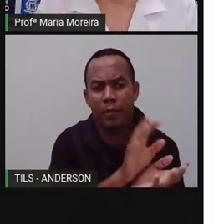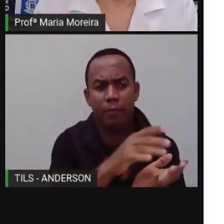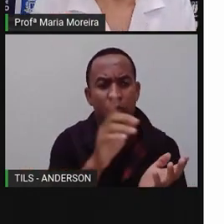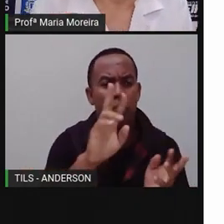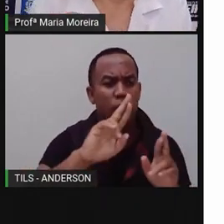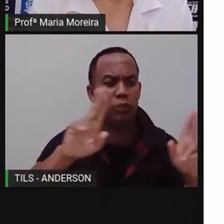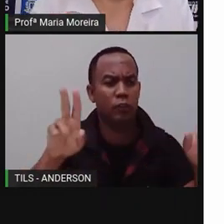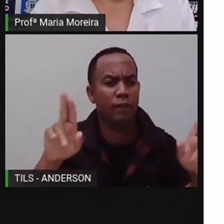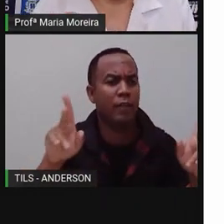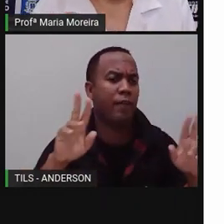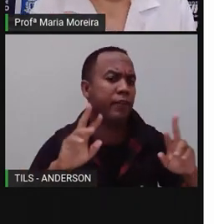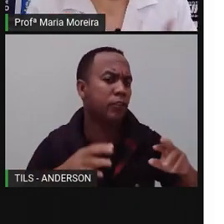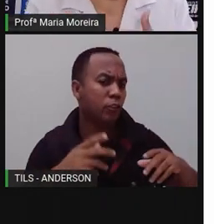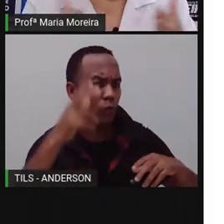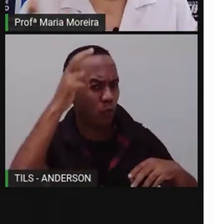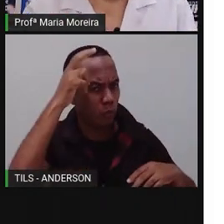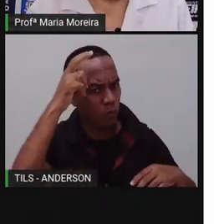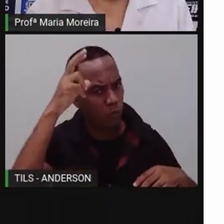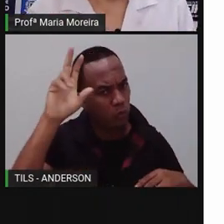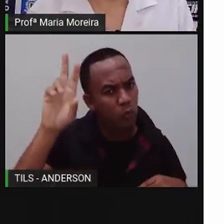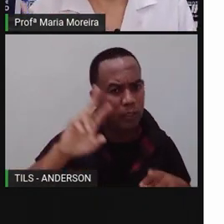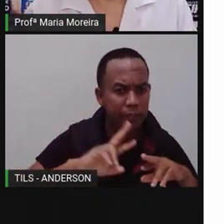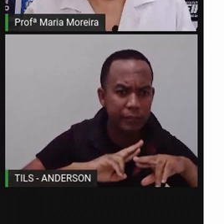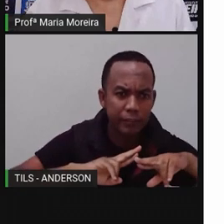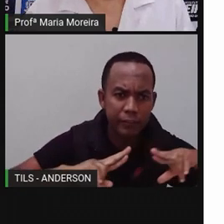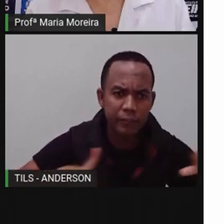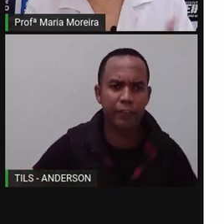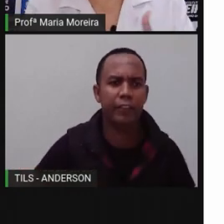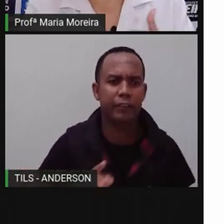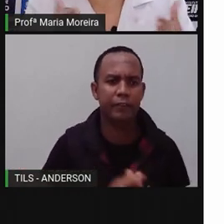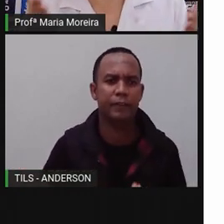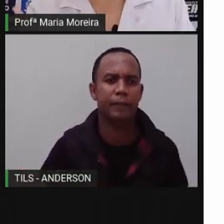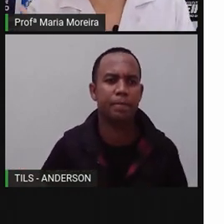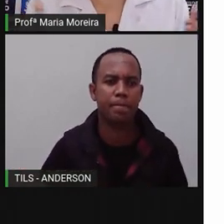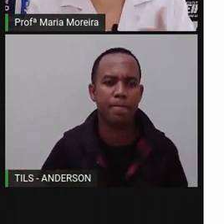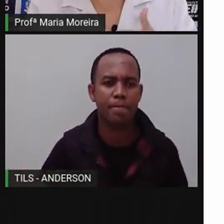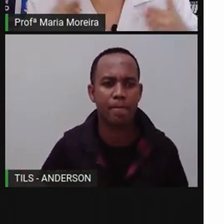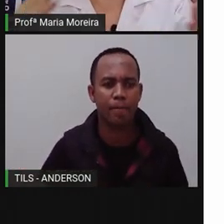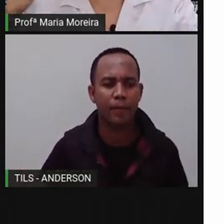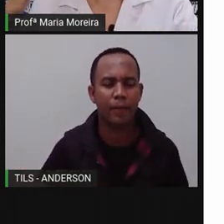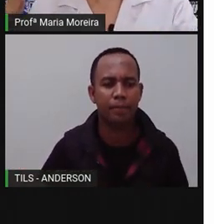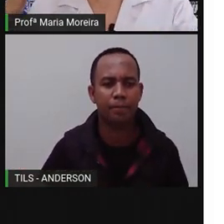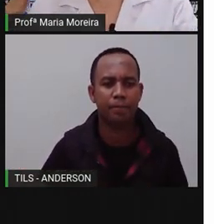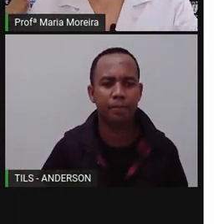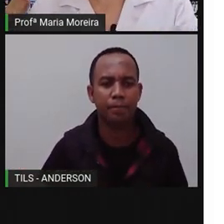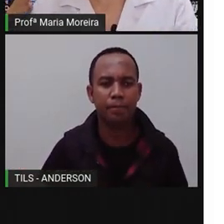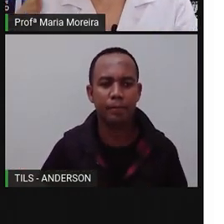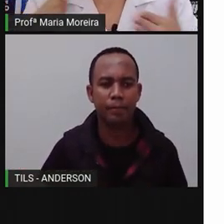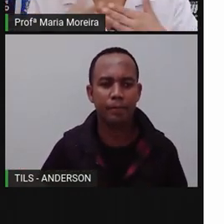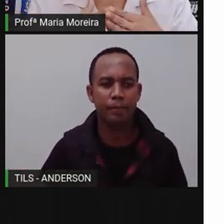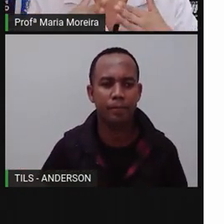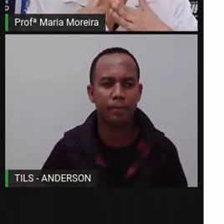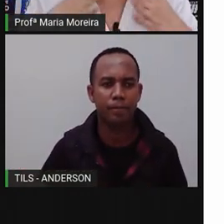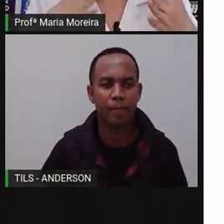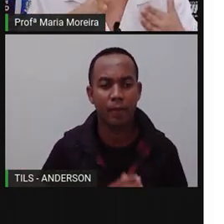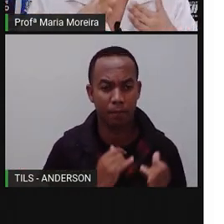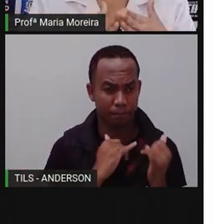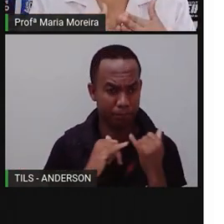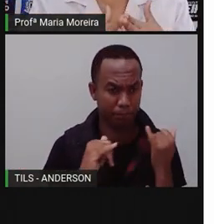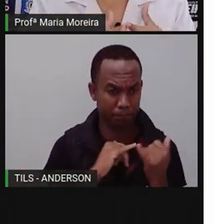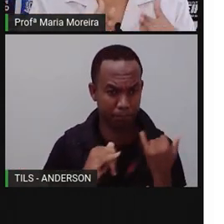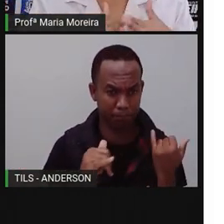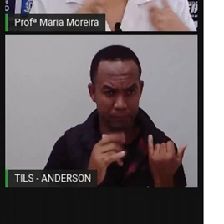ó. Então são o quê? Influências, né? Mais africanas e são o quê? Distintas, que